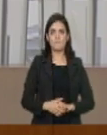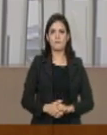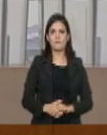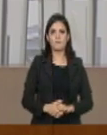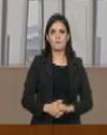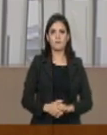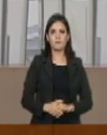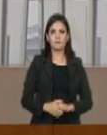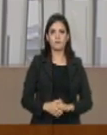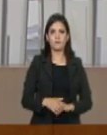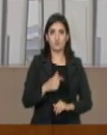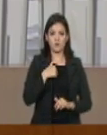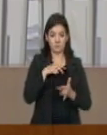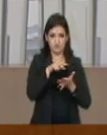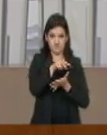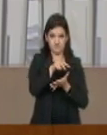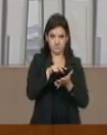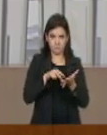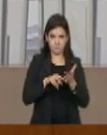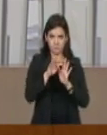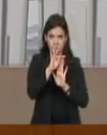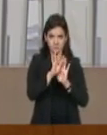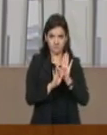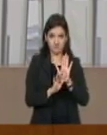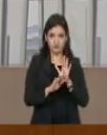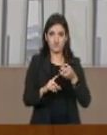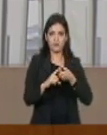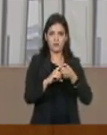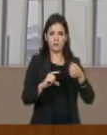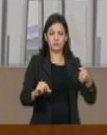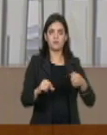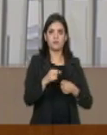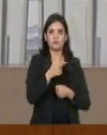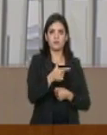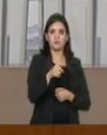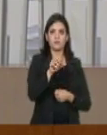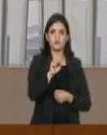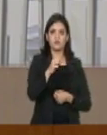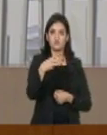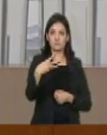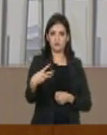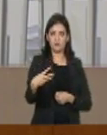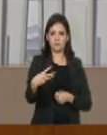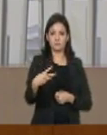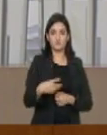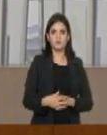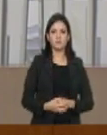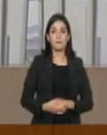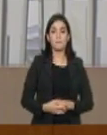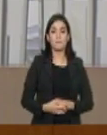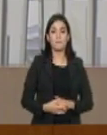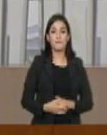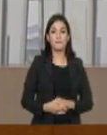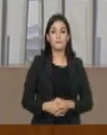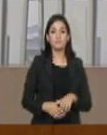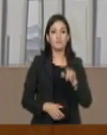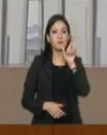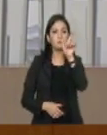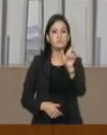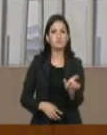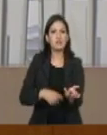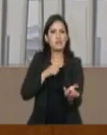Leio o dispositivo, artigo 283. Ninguém poderá ser